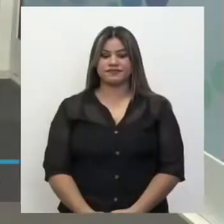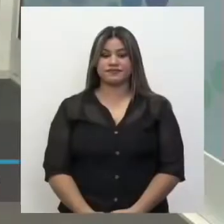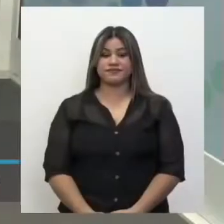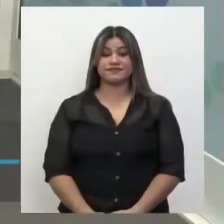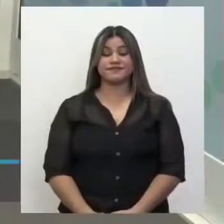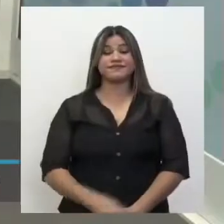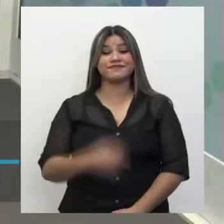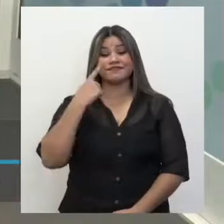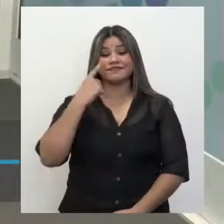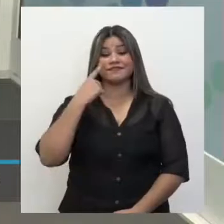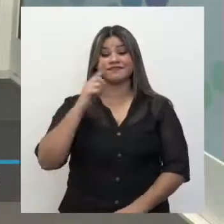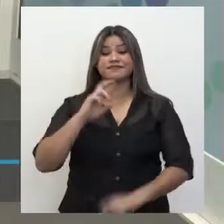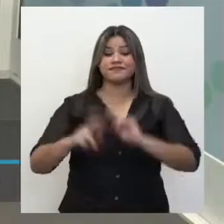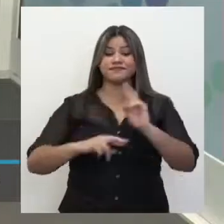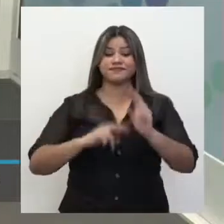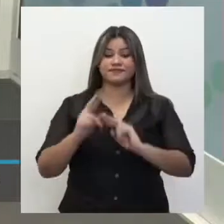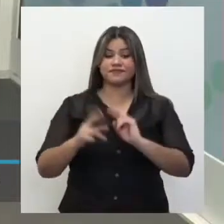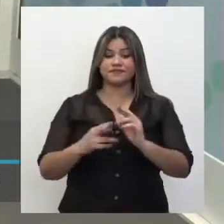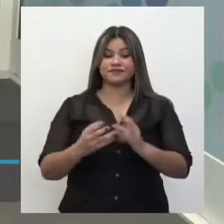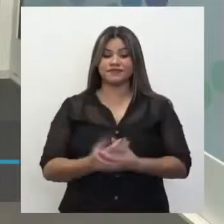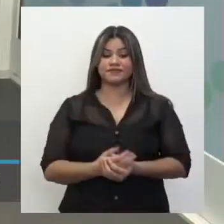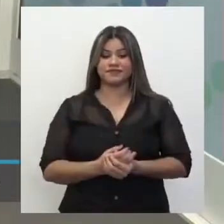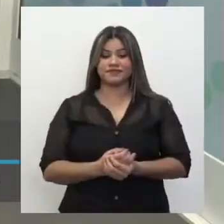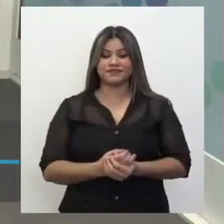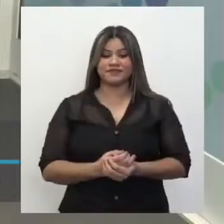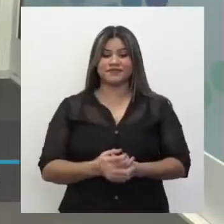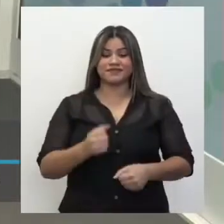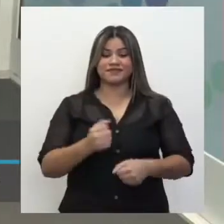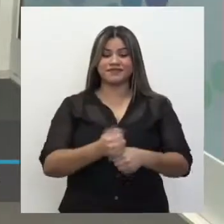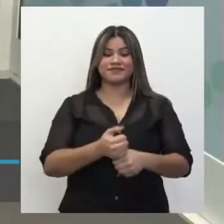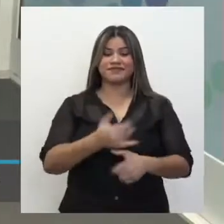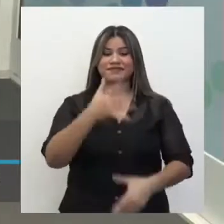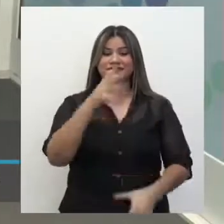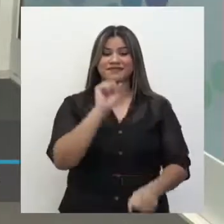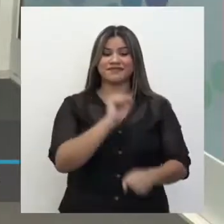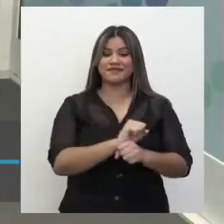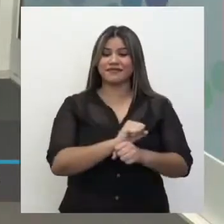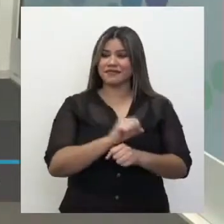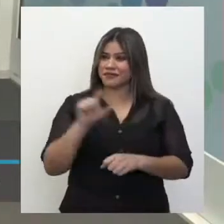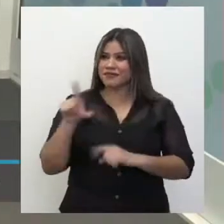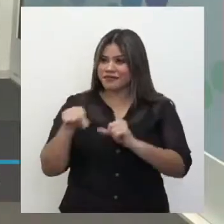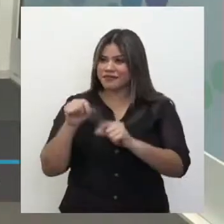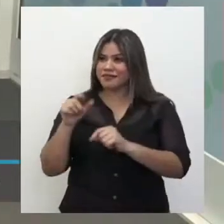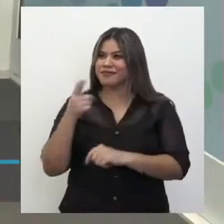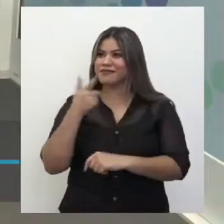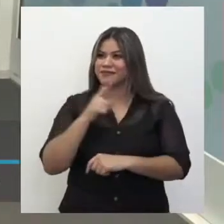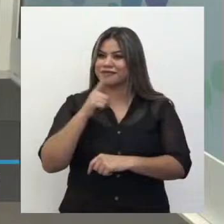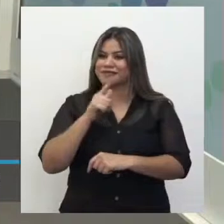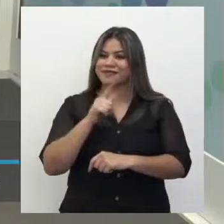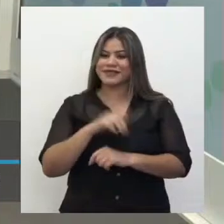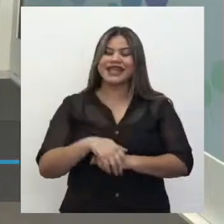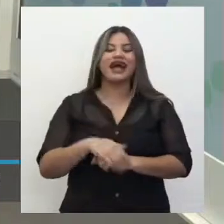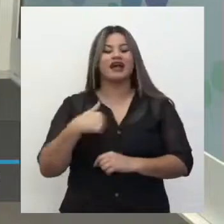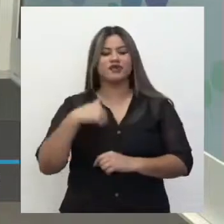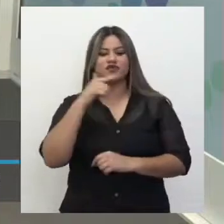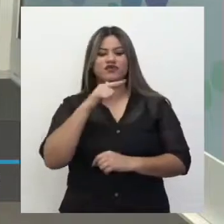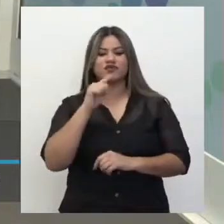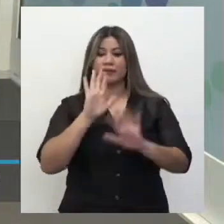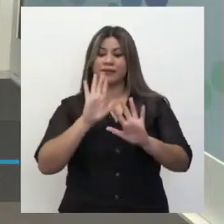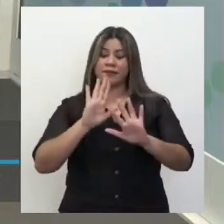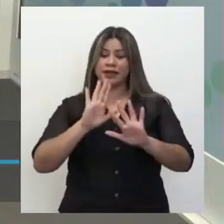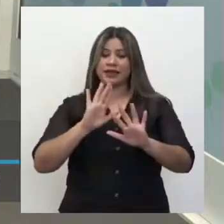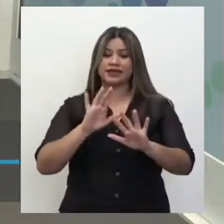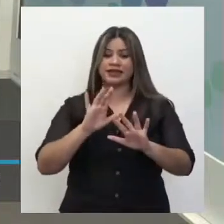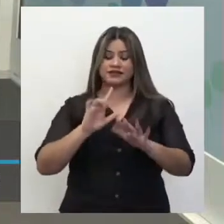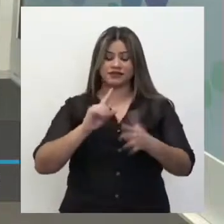Vamos lá, Dani. Deia, o meu Conseguiu? chat parou. Subiu aí? Você conseguiu coletar alguma resposta? Eu consegui, peraí, então deixa eu